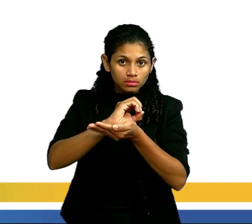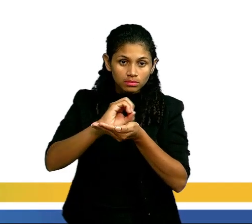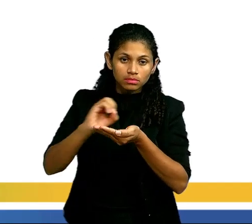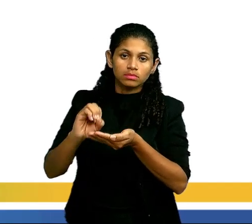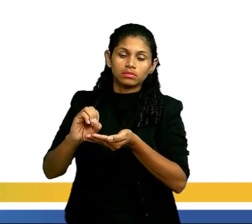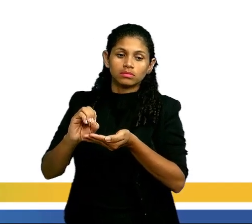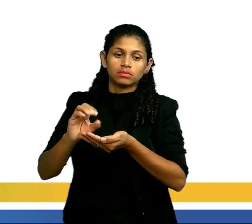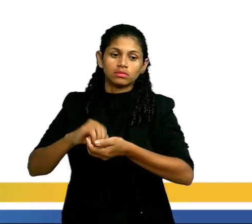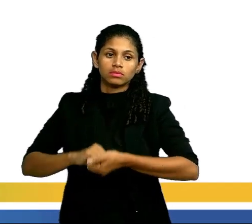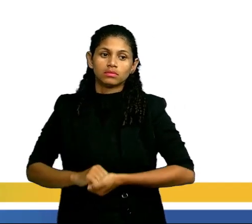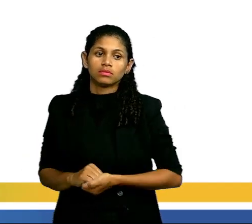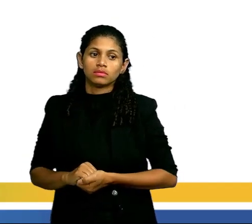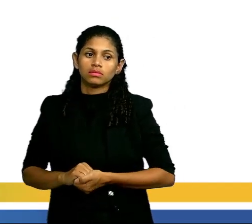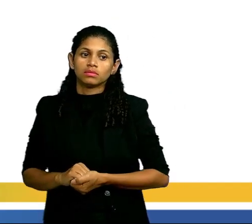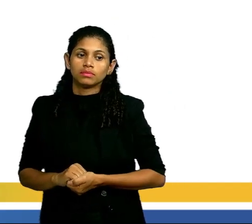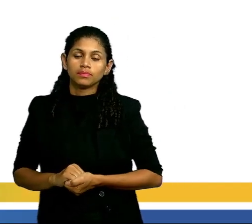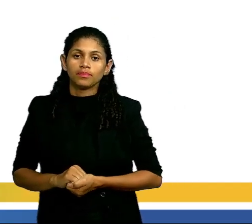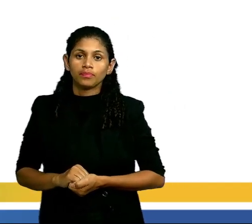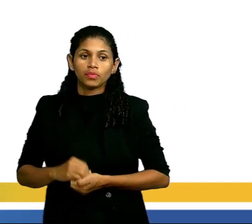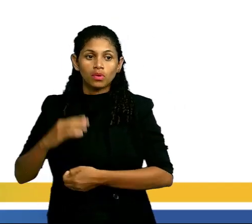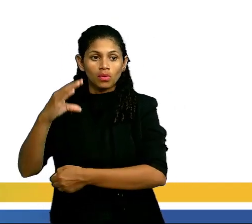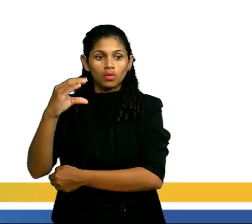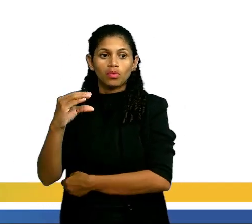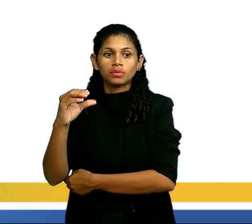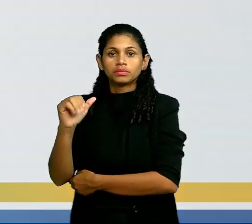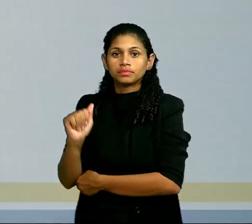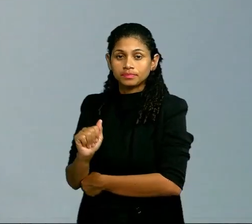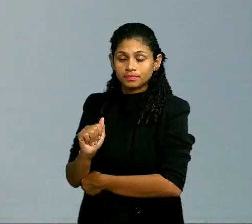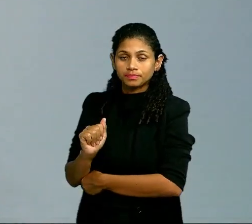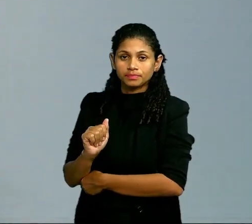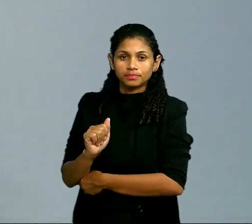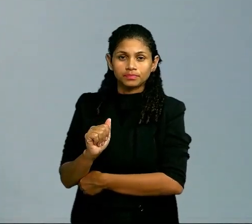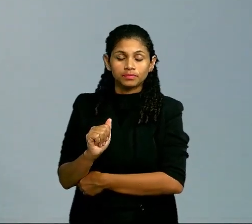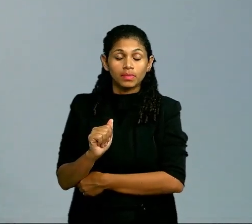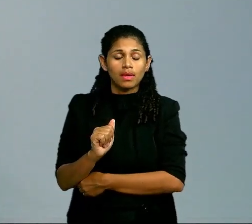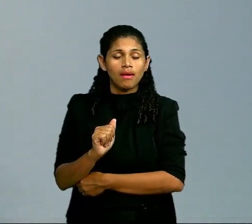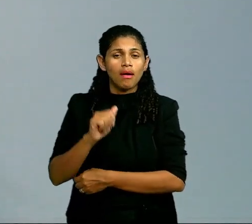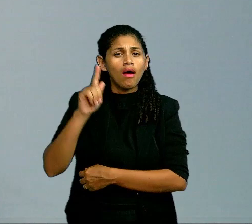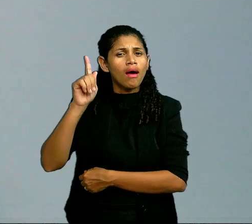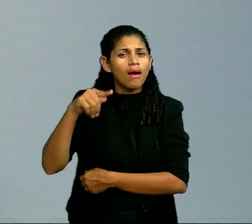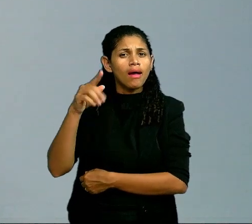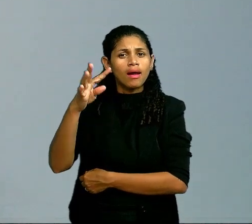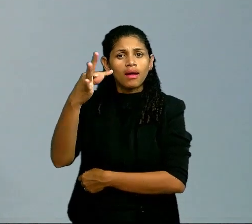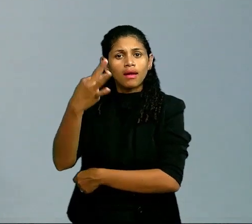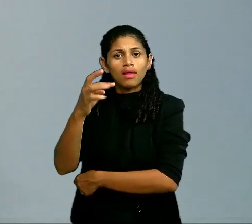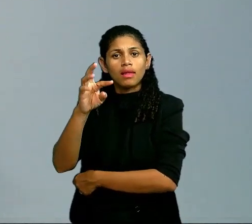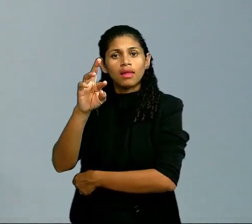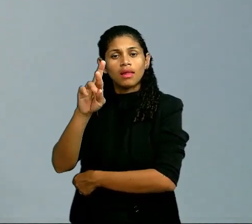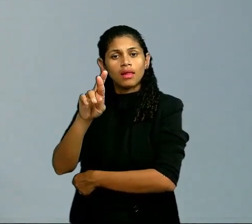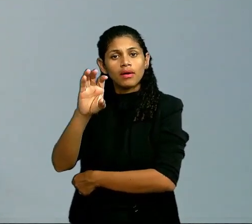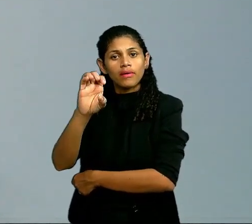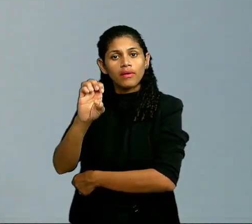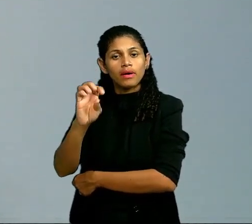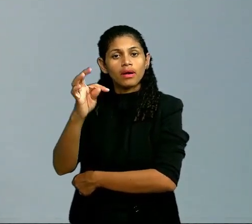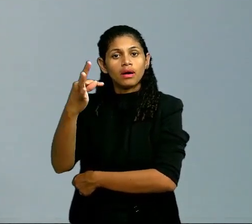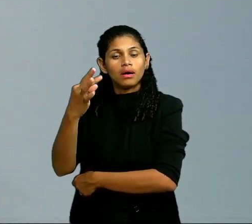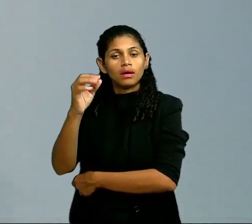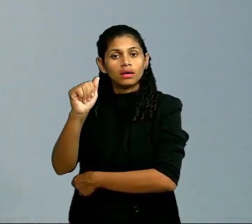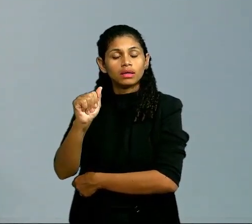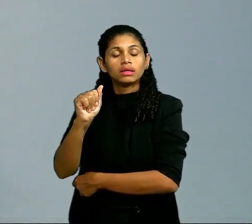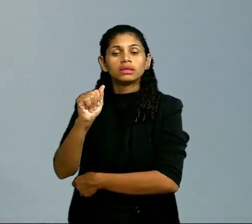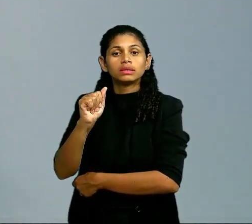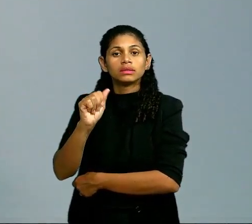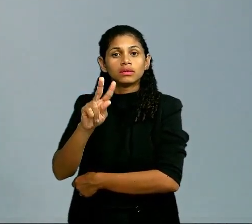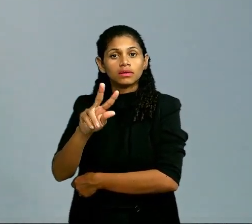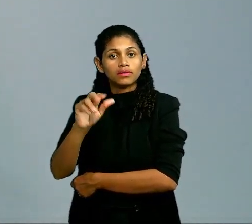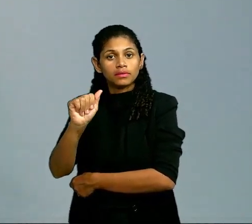carbono na sua estrutura. Bom, o carbono, ele é tetravalente. O que significa dizer que o carbono ele é tetravalente?